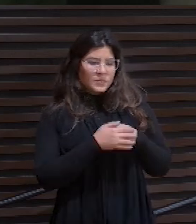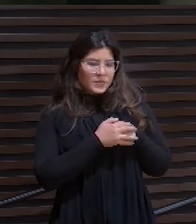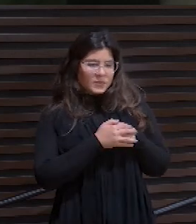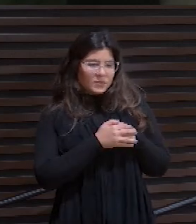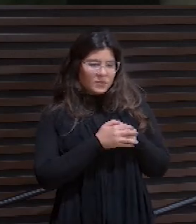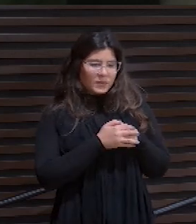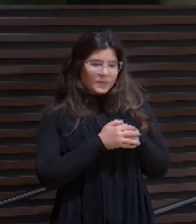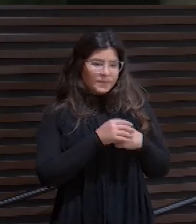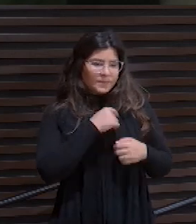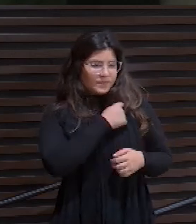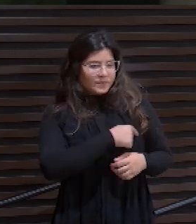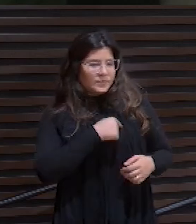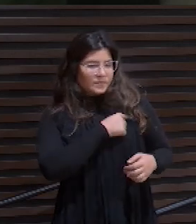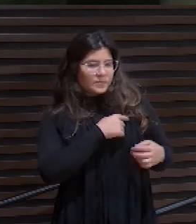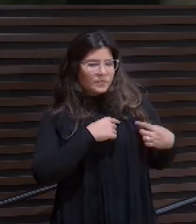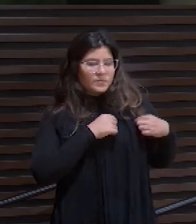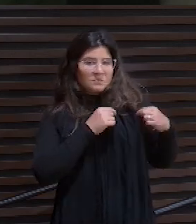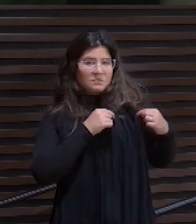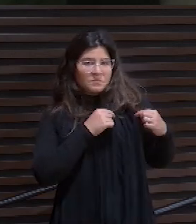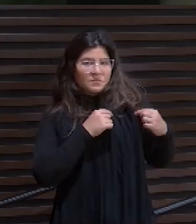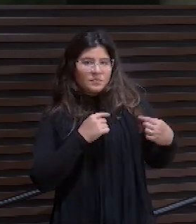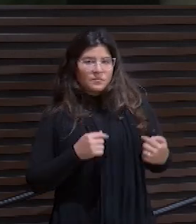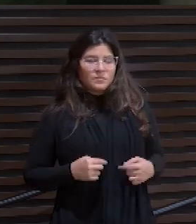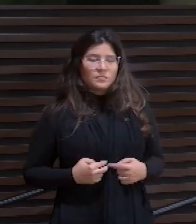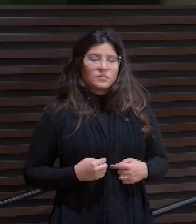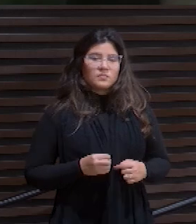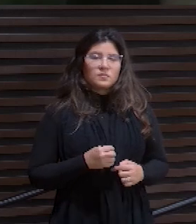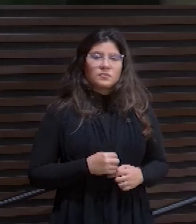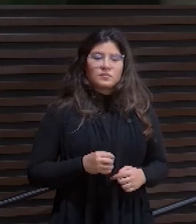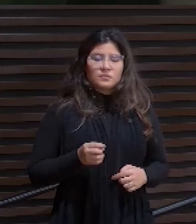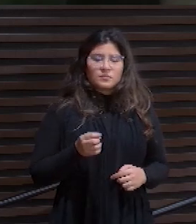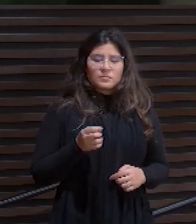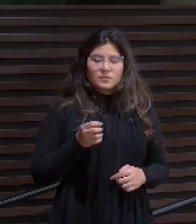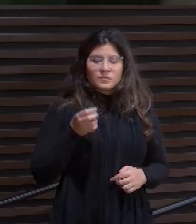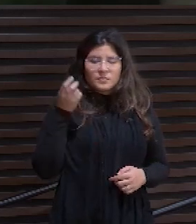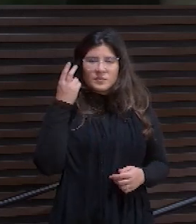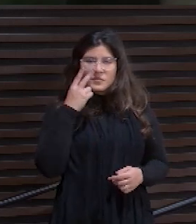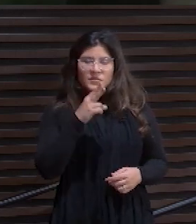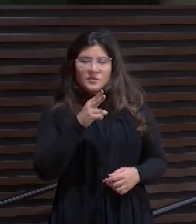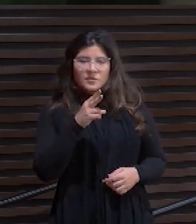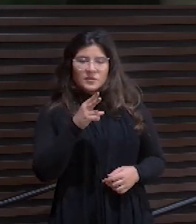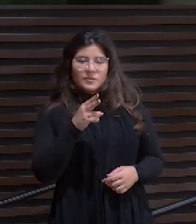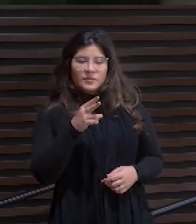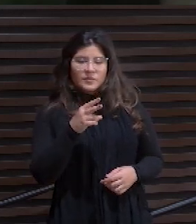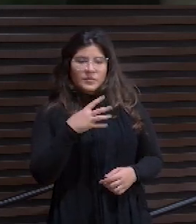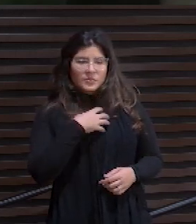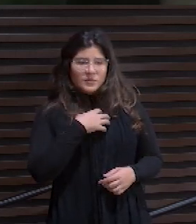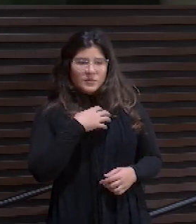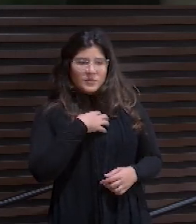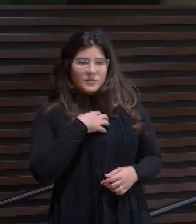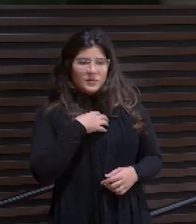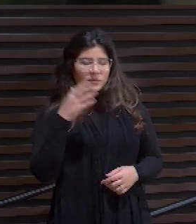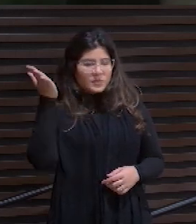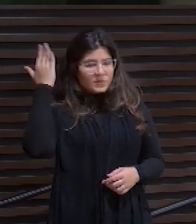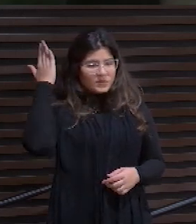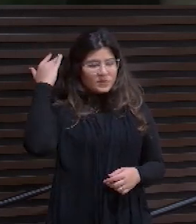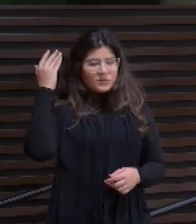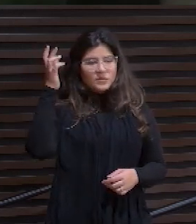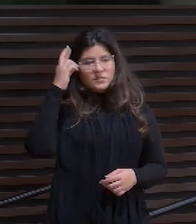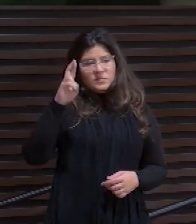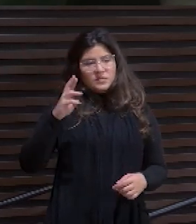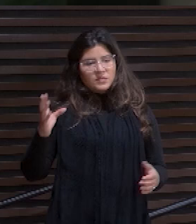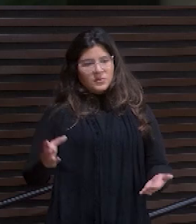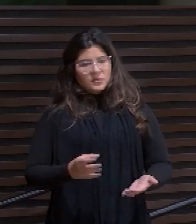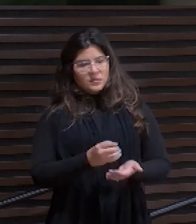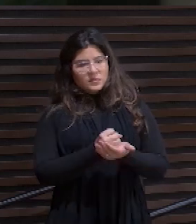olhamos para a nossa situação antes do Senhor nos alcançar, qual que é o rasgo, qual que é